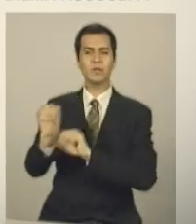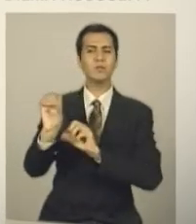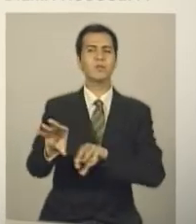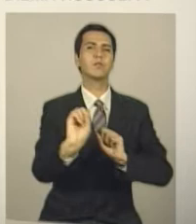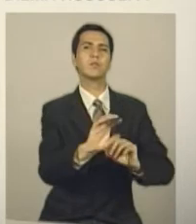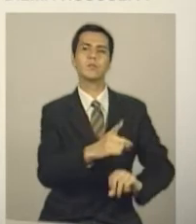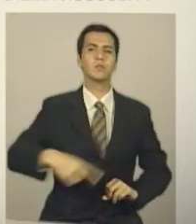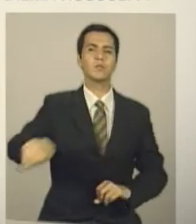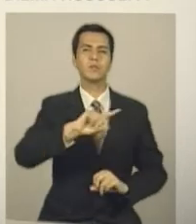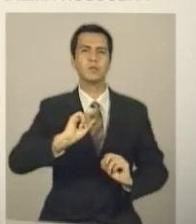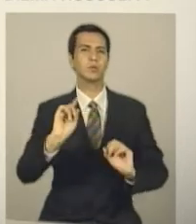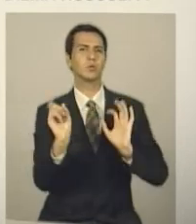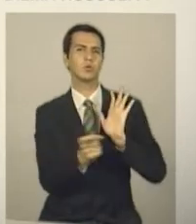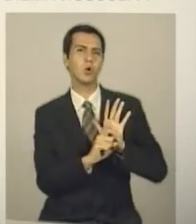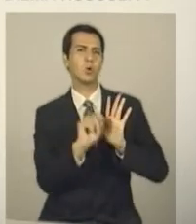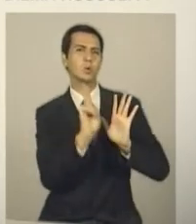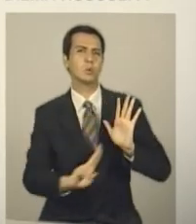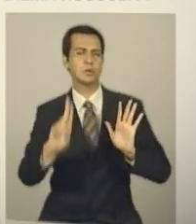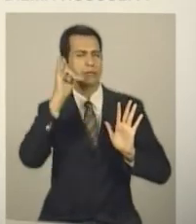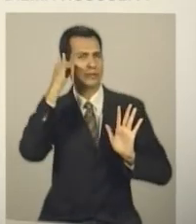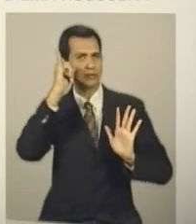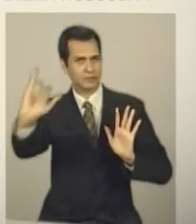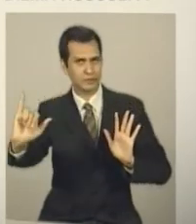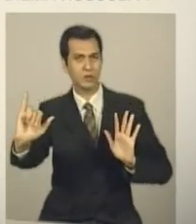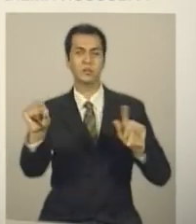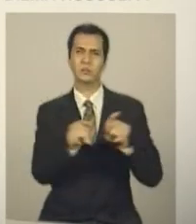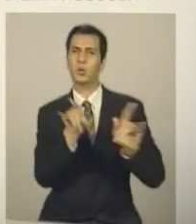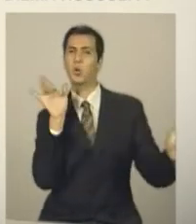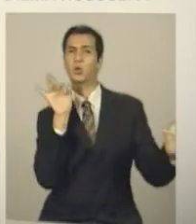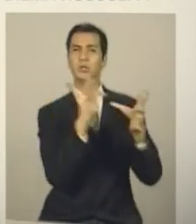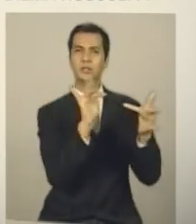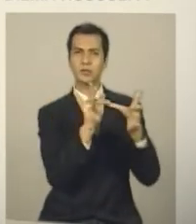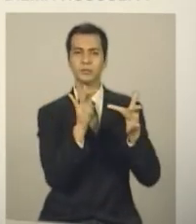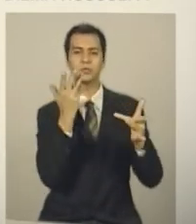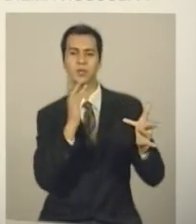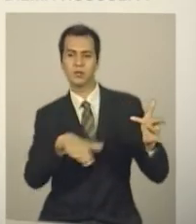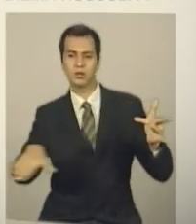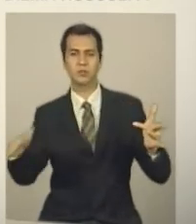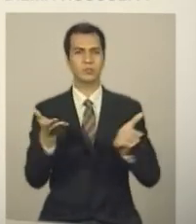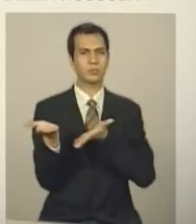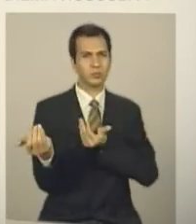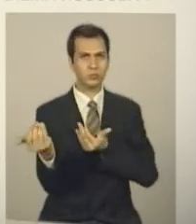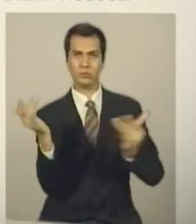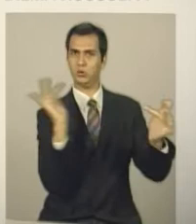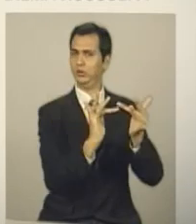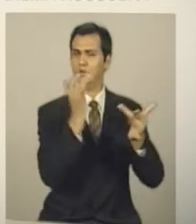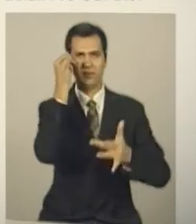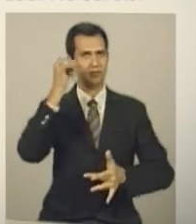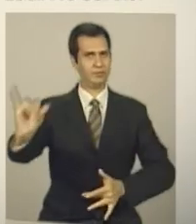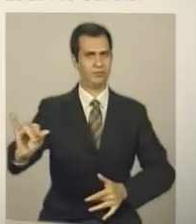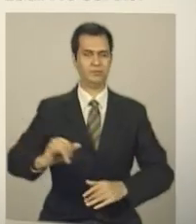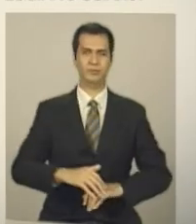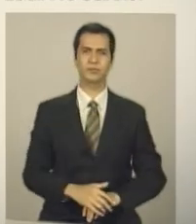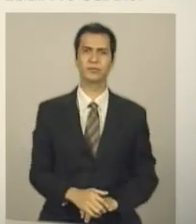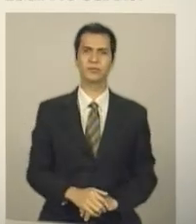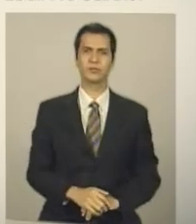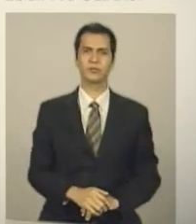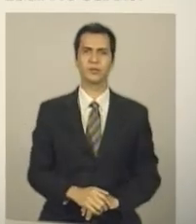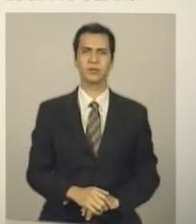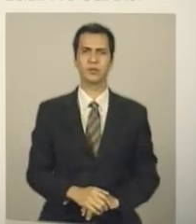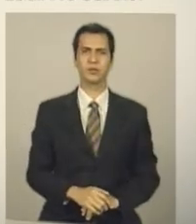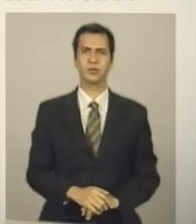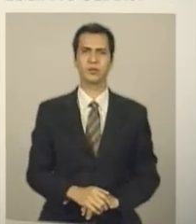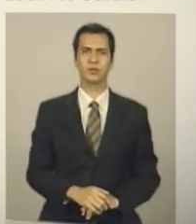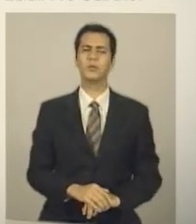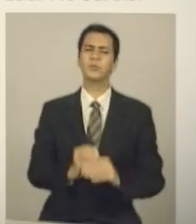para evitar o consumo e o contato de nossas crianças e jovens com as drogas e como o governo vai